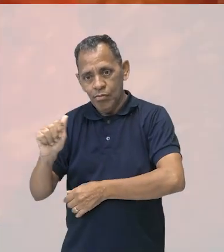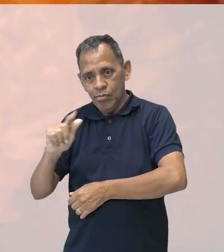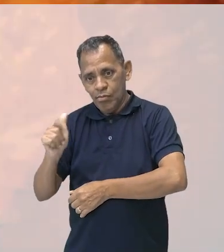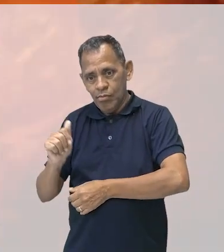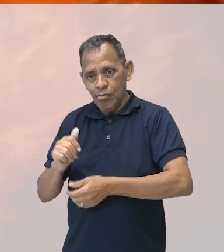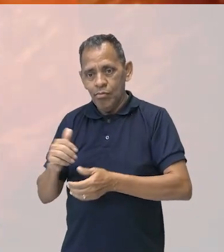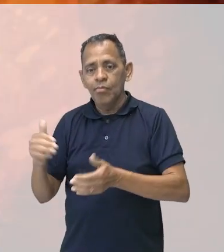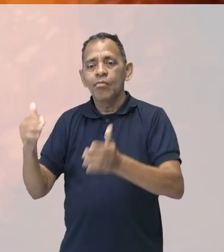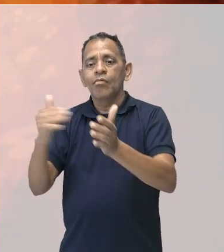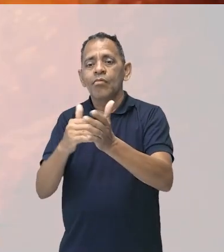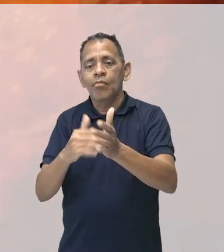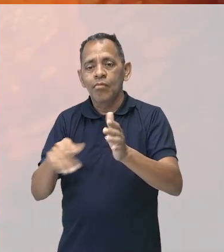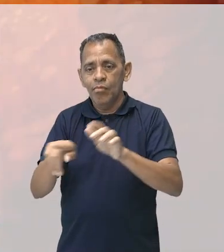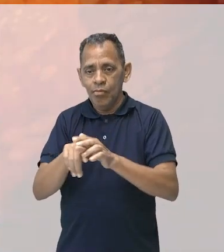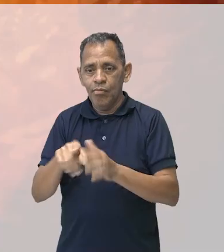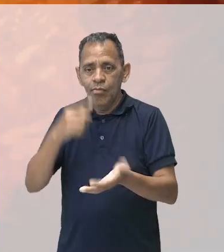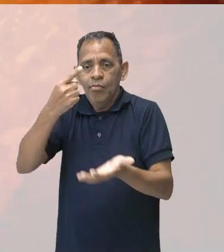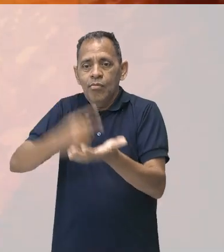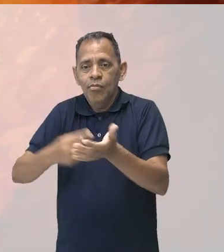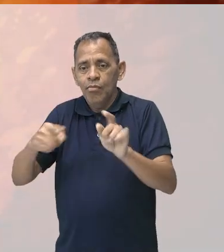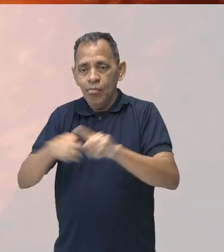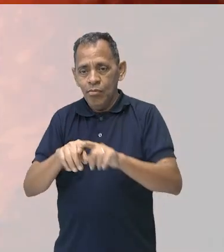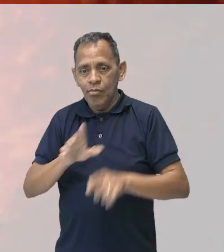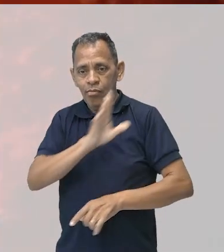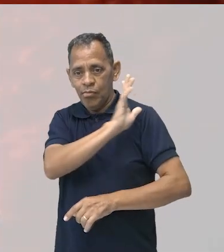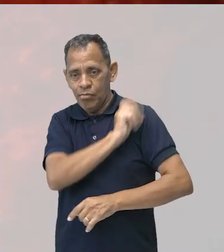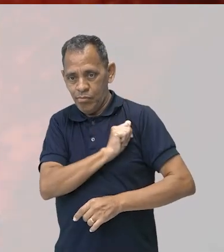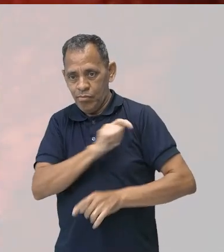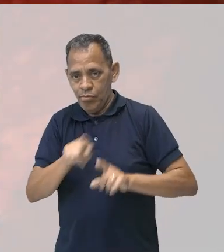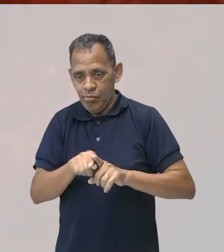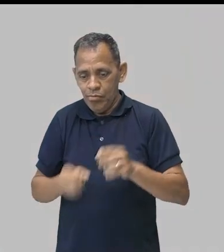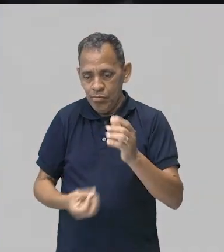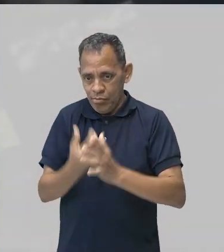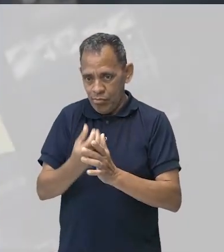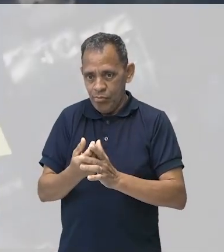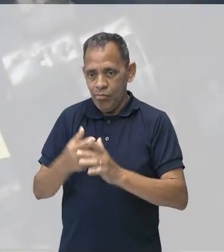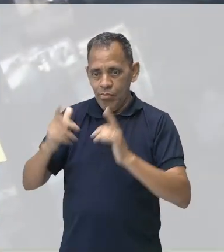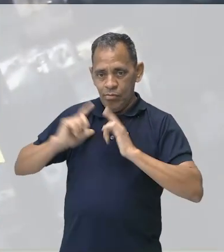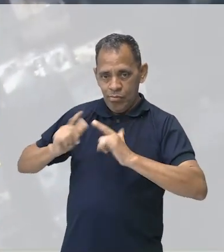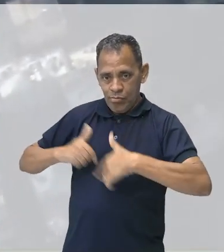mandato britânico na Palestina e estabelecendo o Estado de Israel.